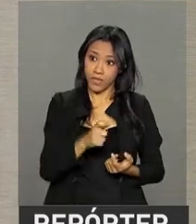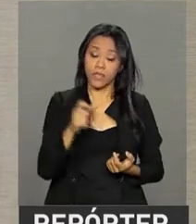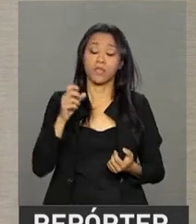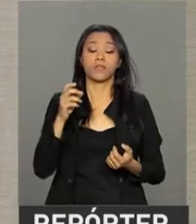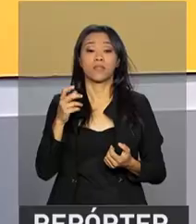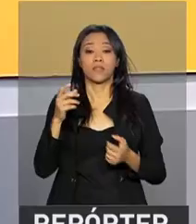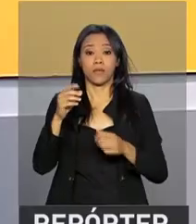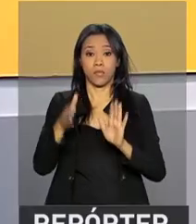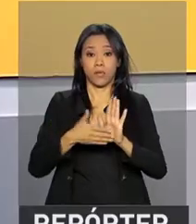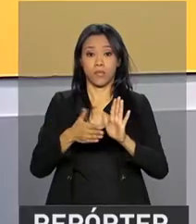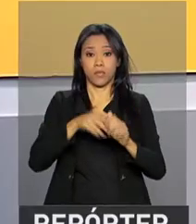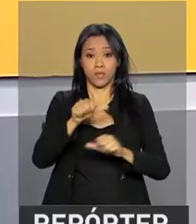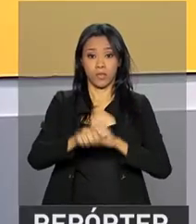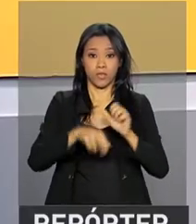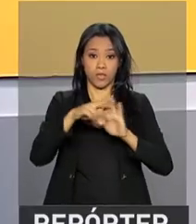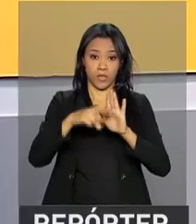Previdência.